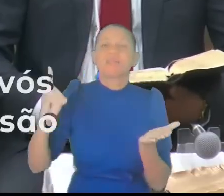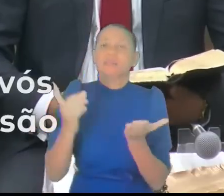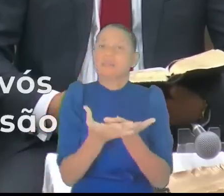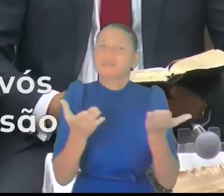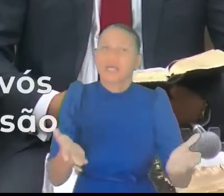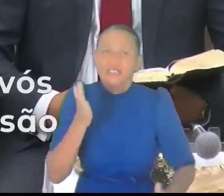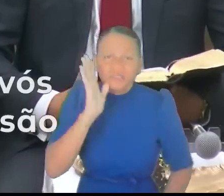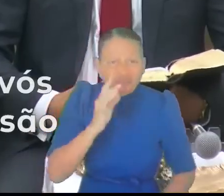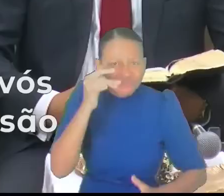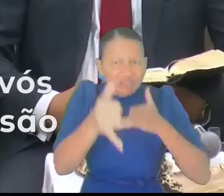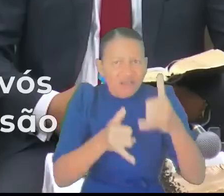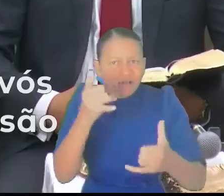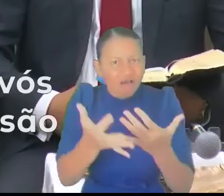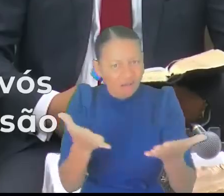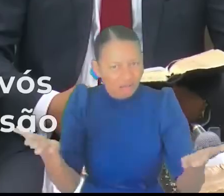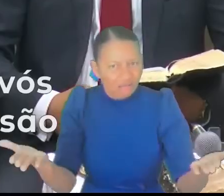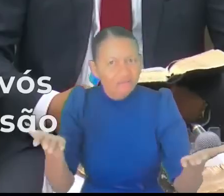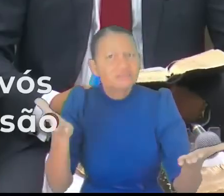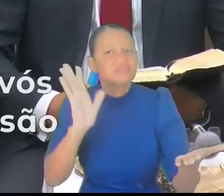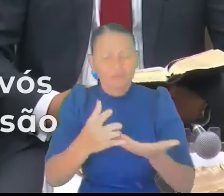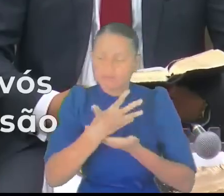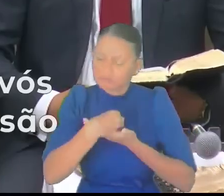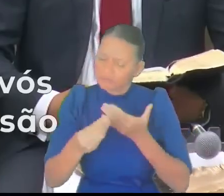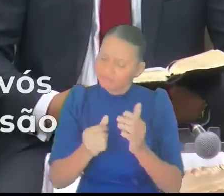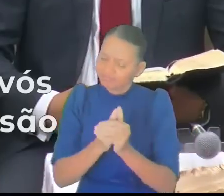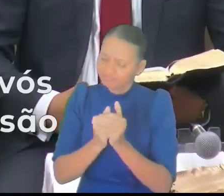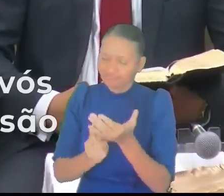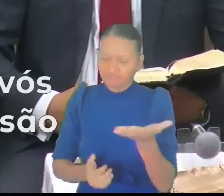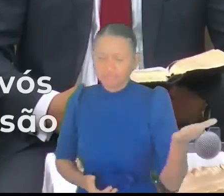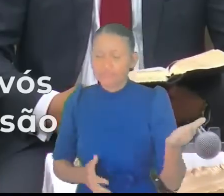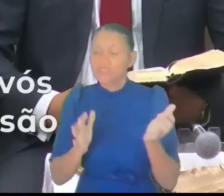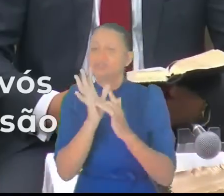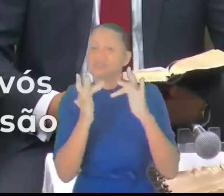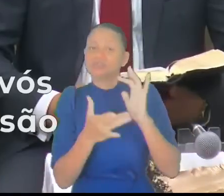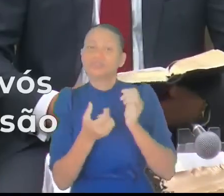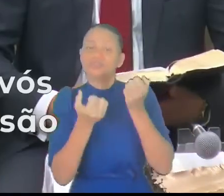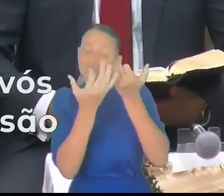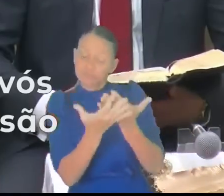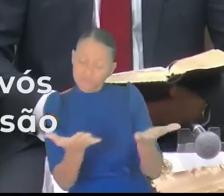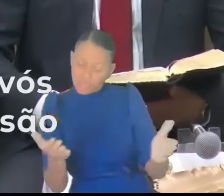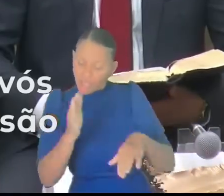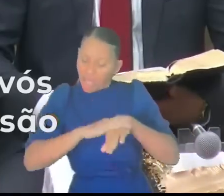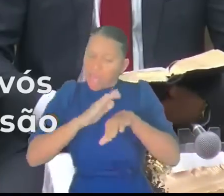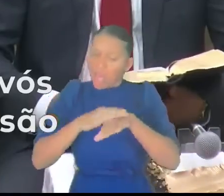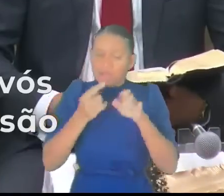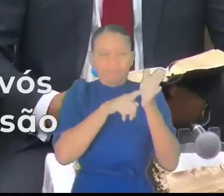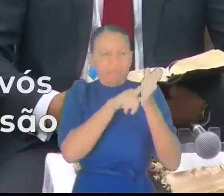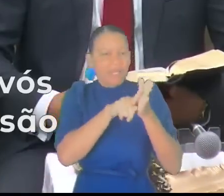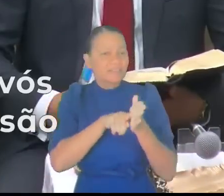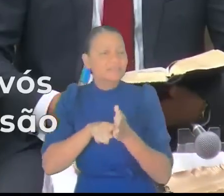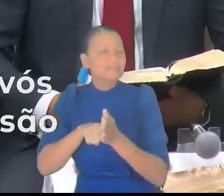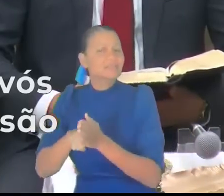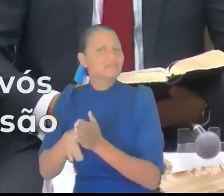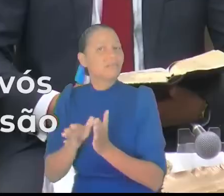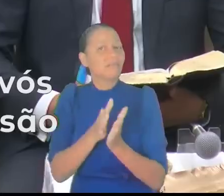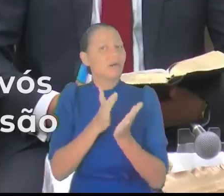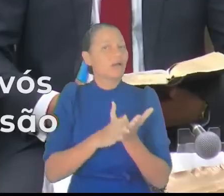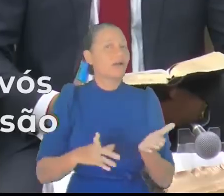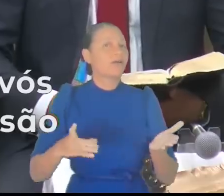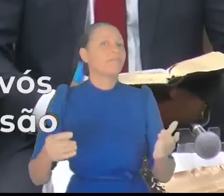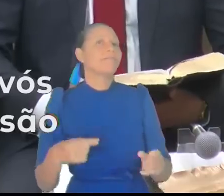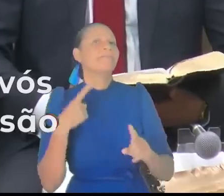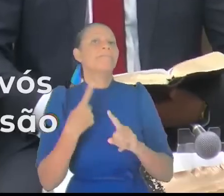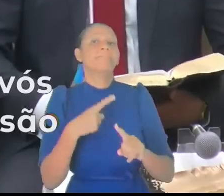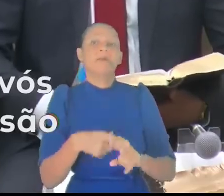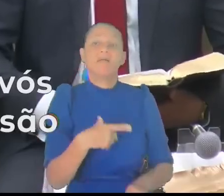já ouviu falar deste versículo? Diga amém. Jesus disse: examinais as Escrituras, porque